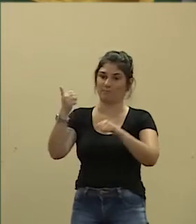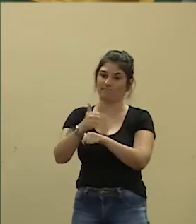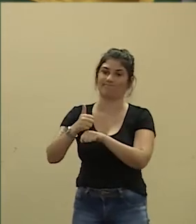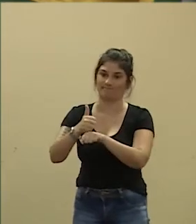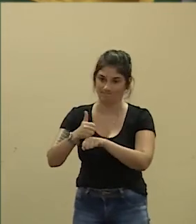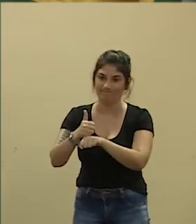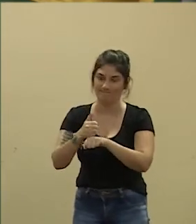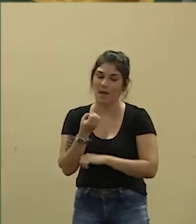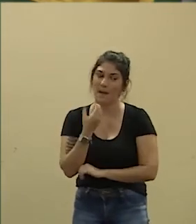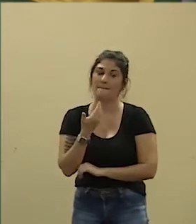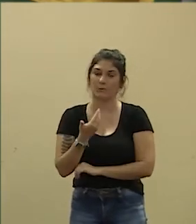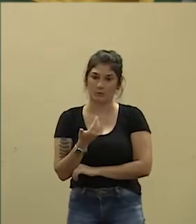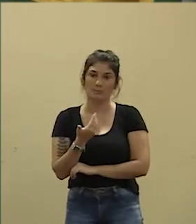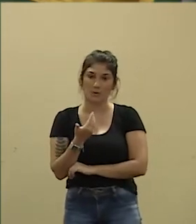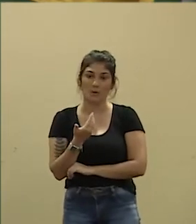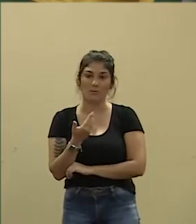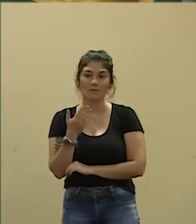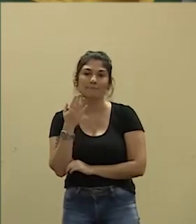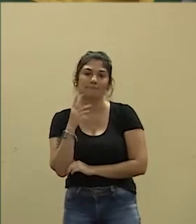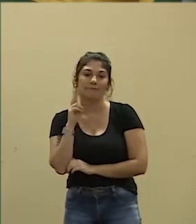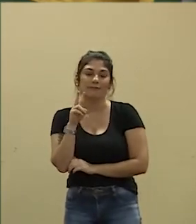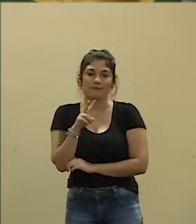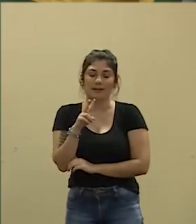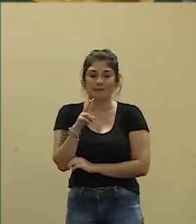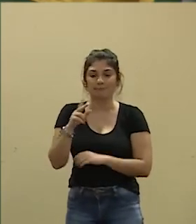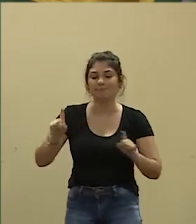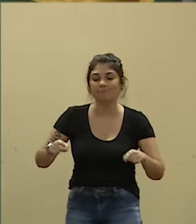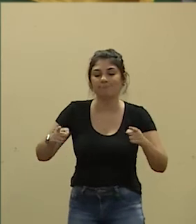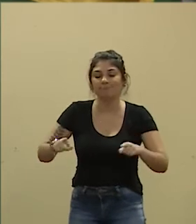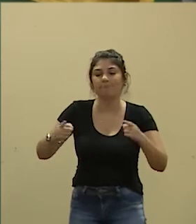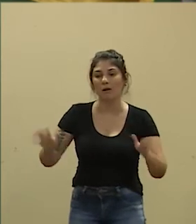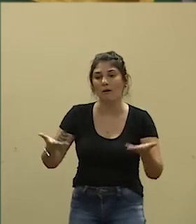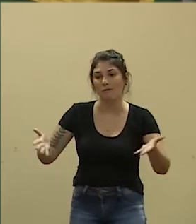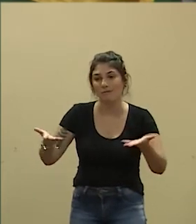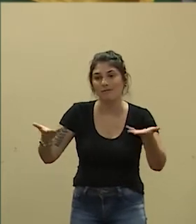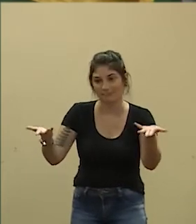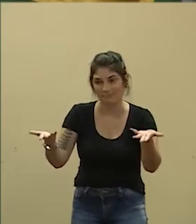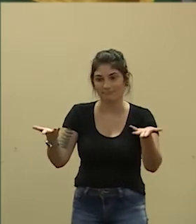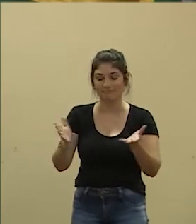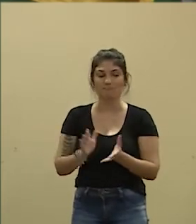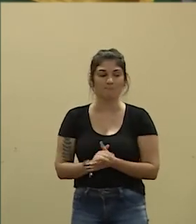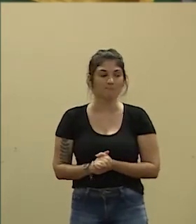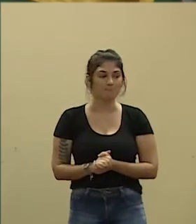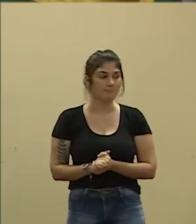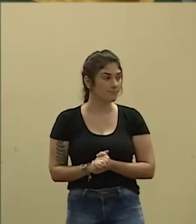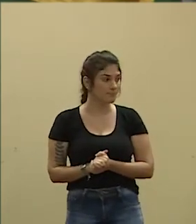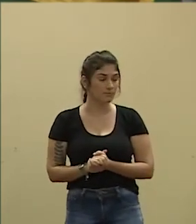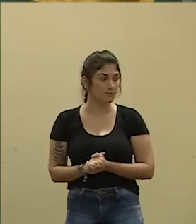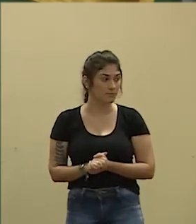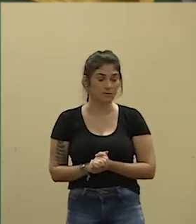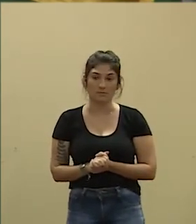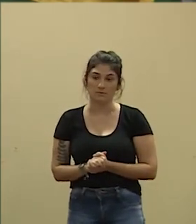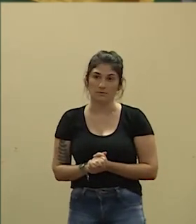muito bom se a gente saber que têm iniciativas assim né e que estão levando a o